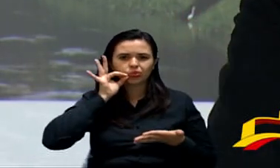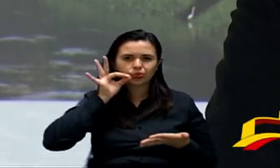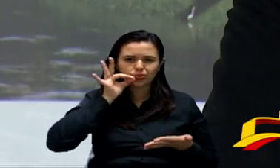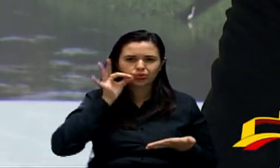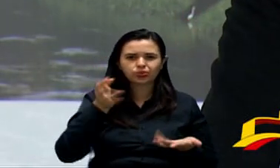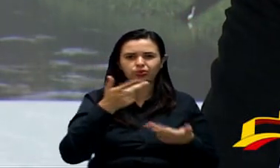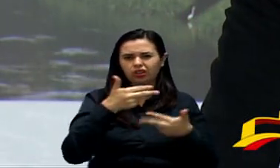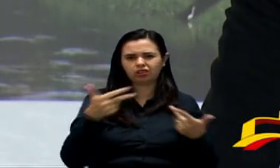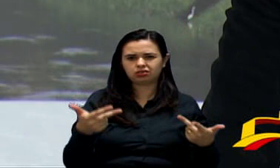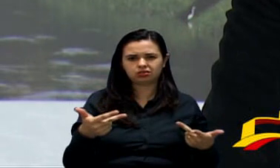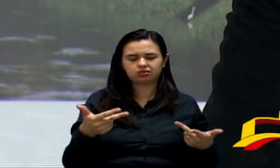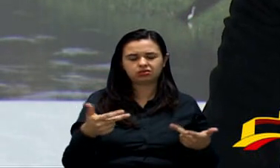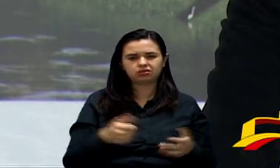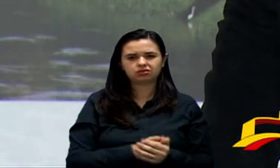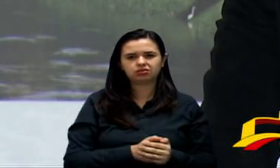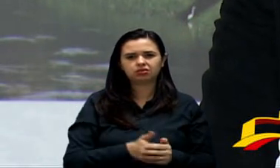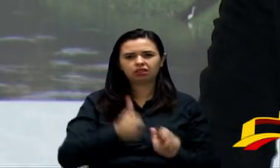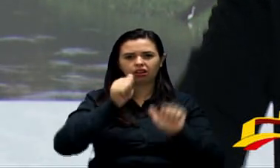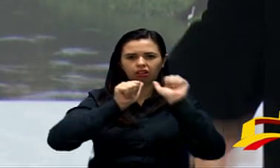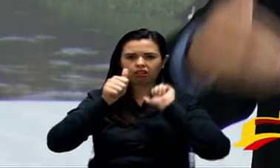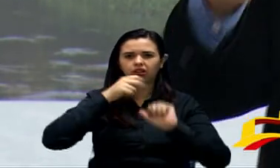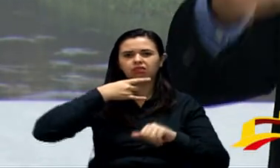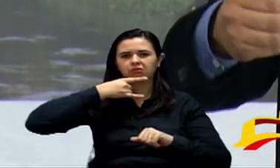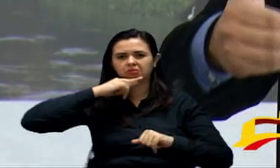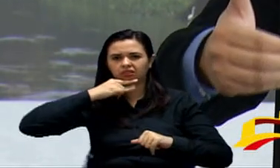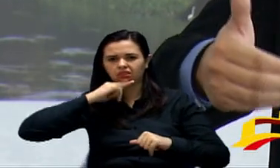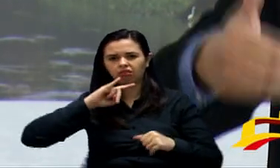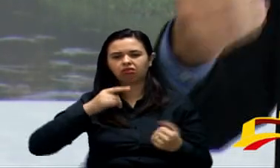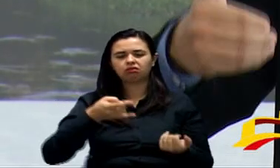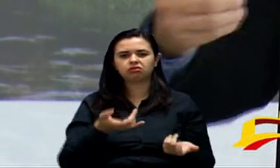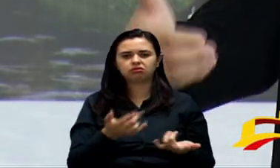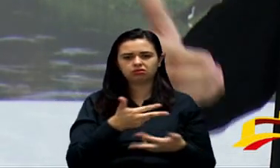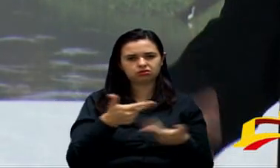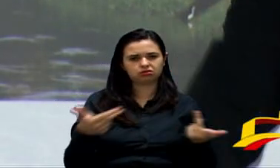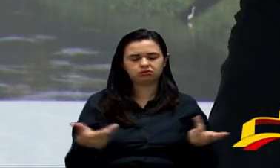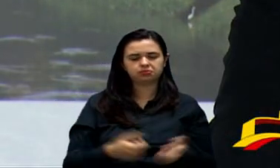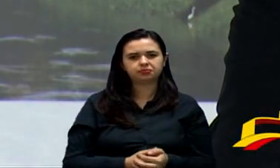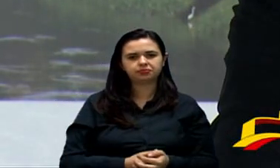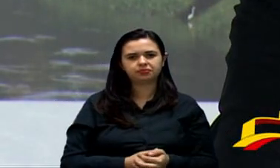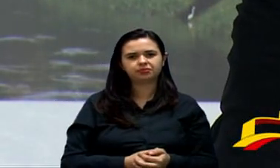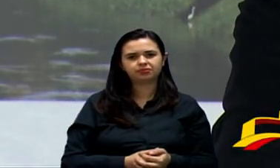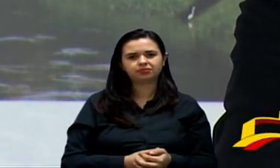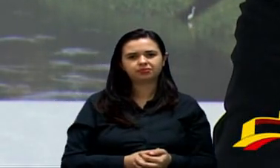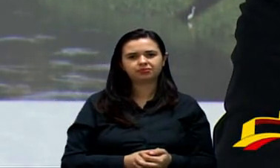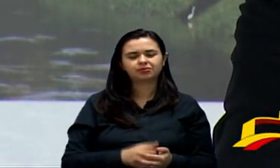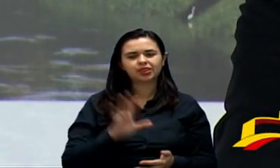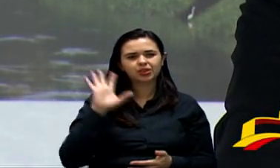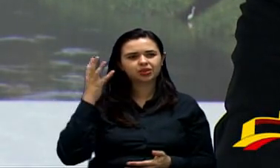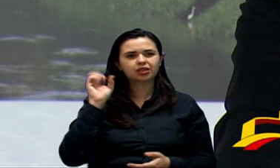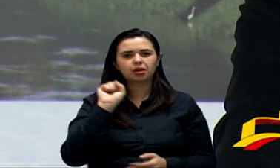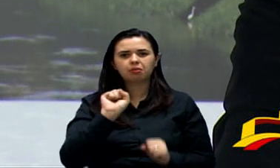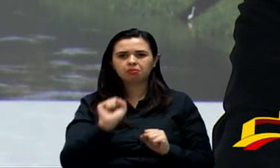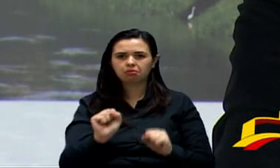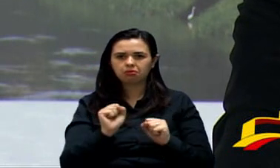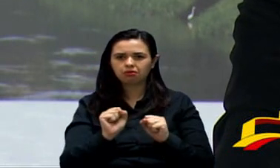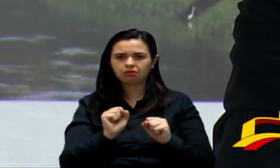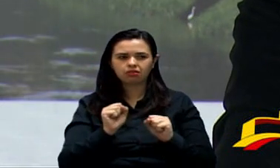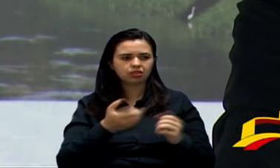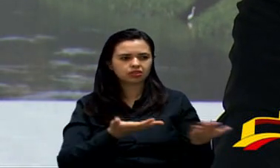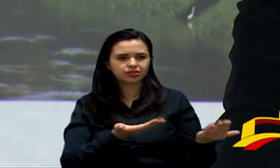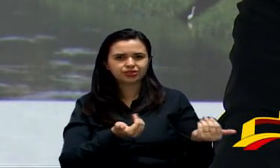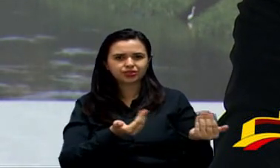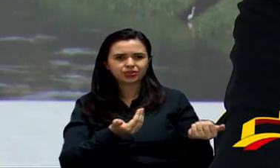o álcool, é bem natural que essas crianças, esses jovens que estão ascendendo na sua